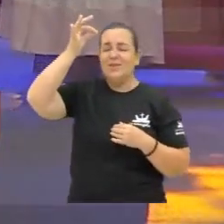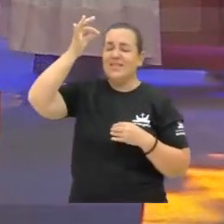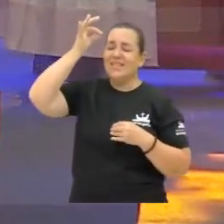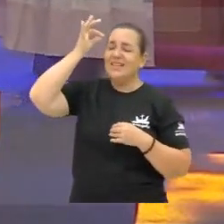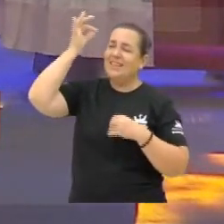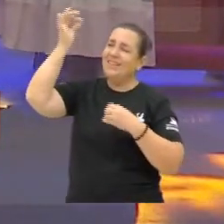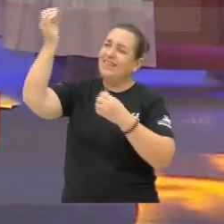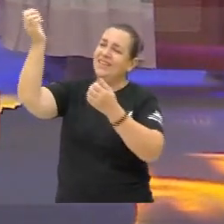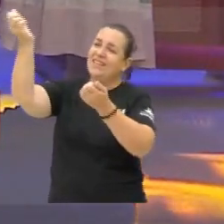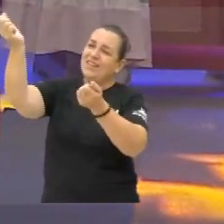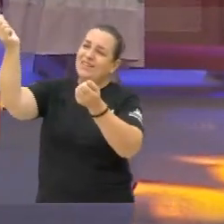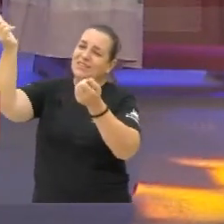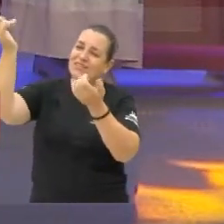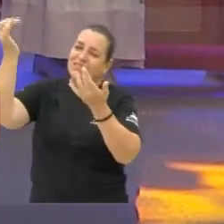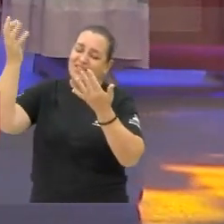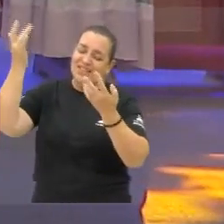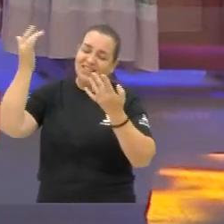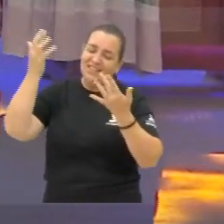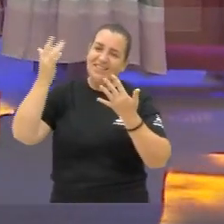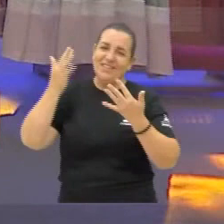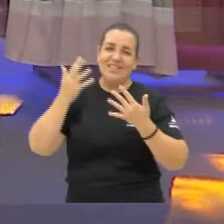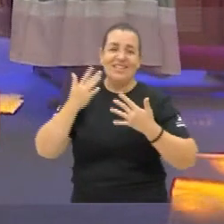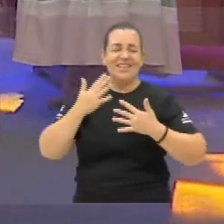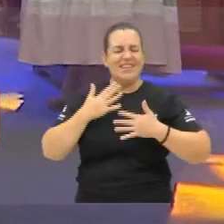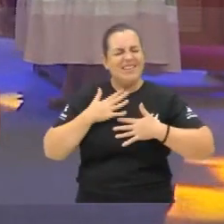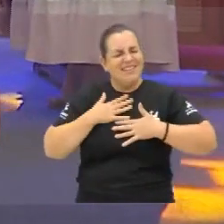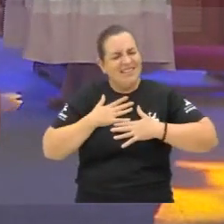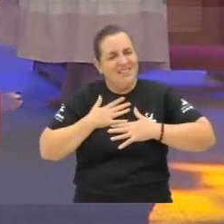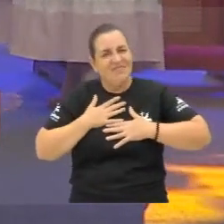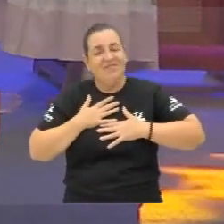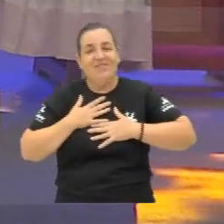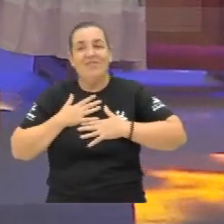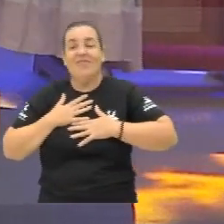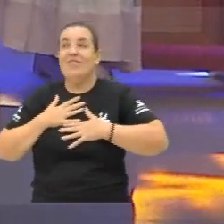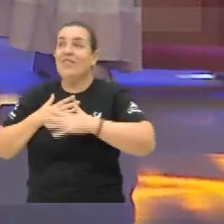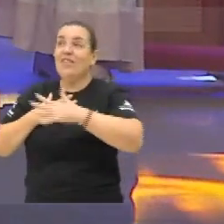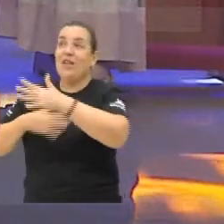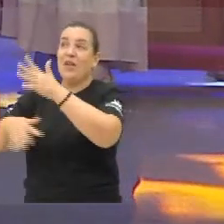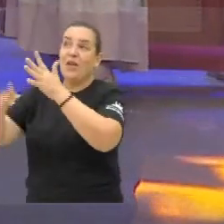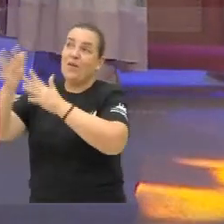Espírito Santo, vinde falar,